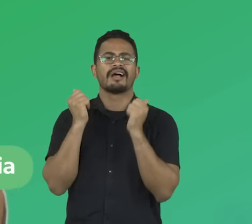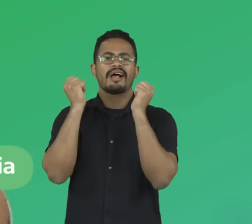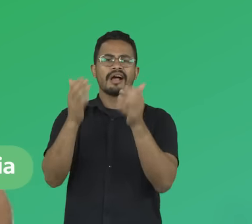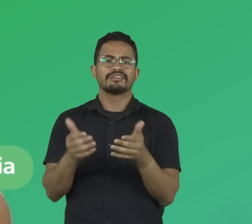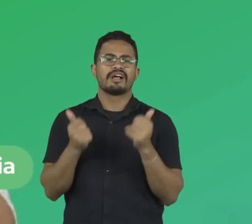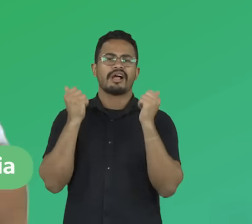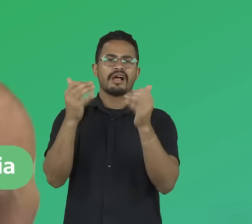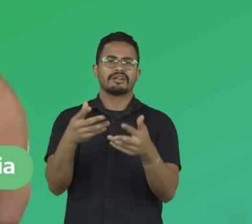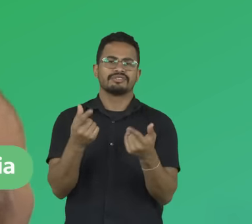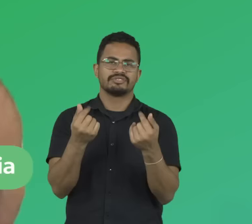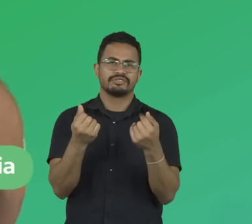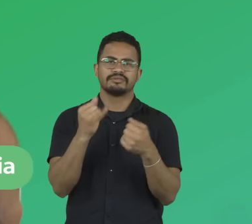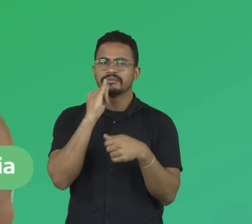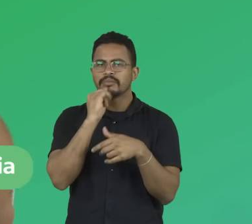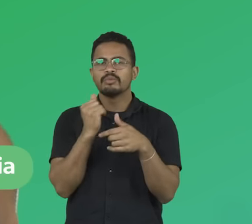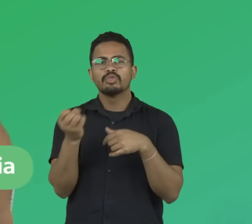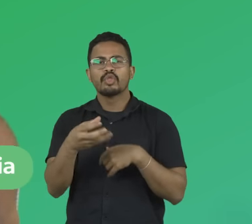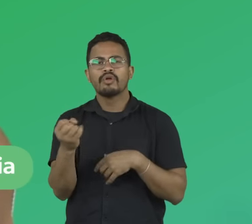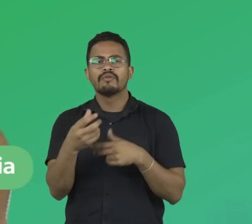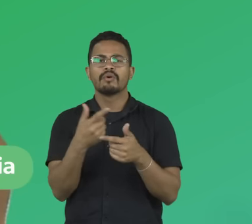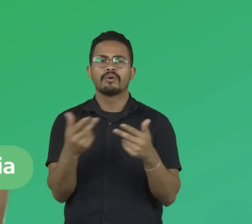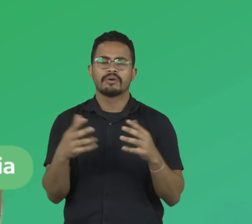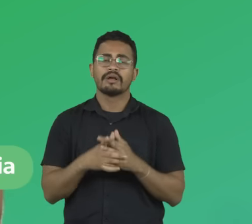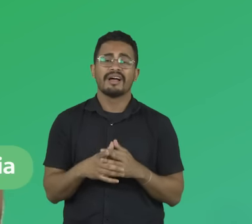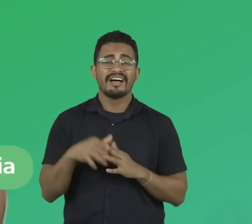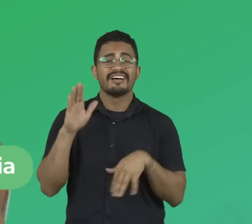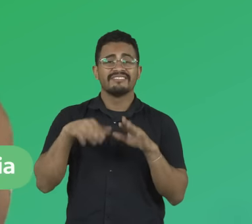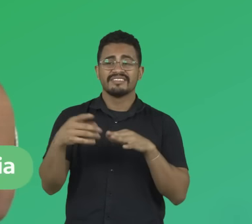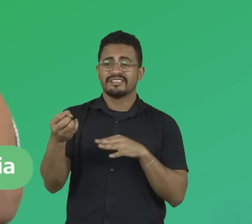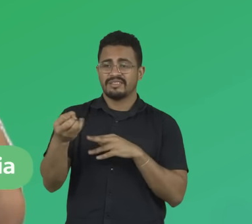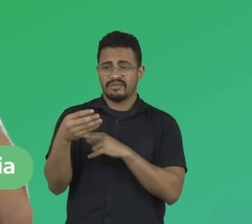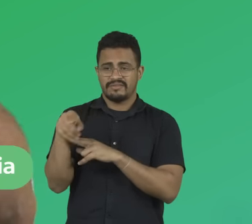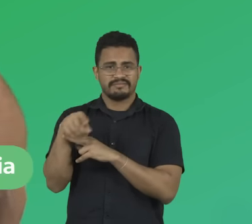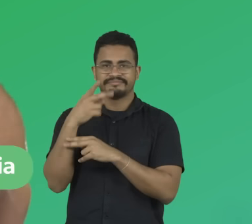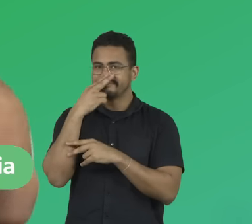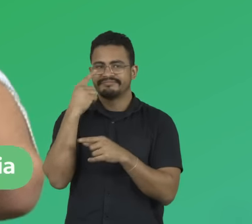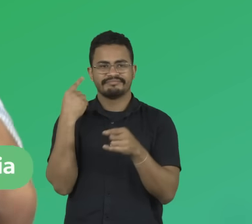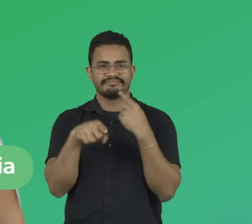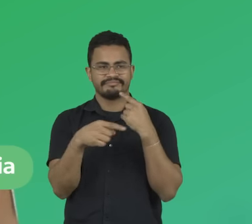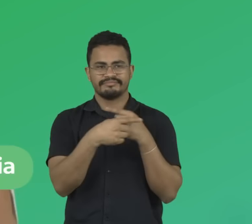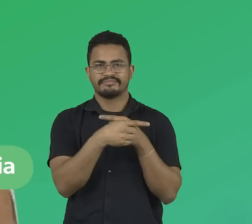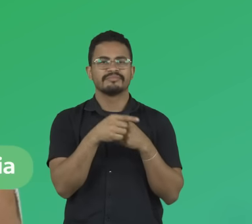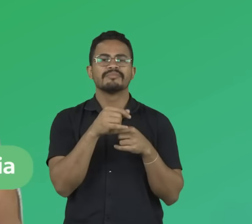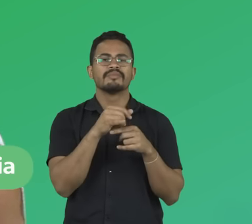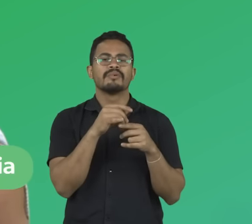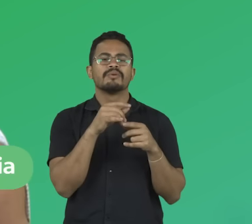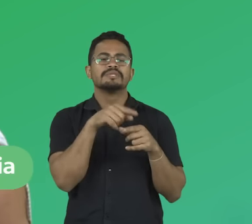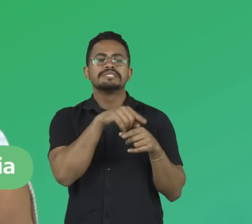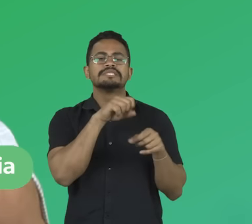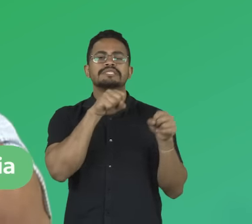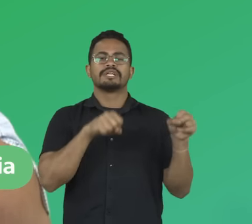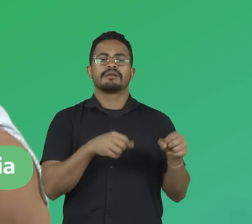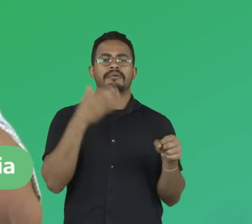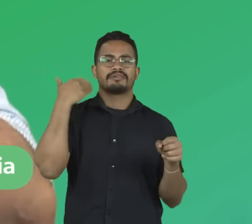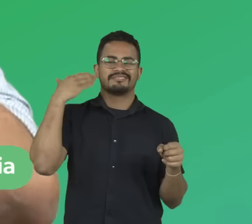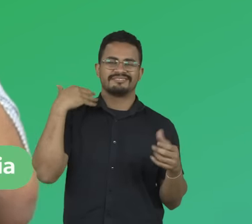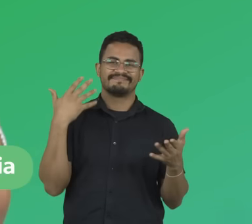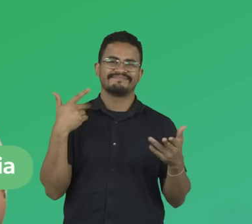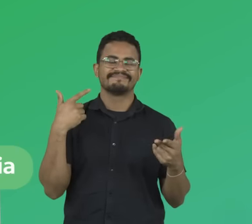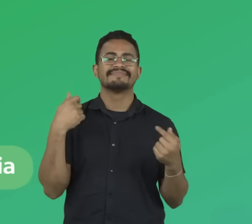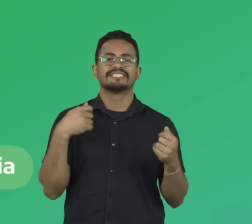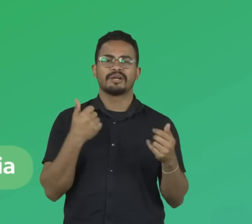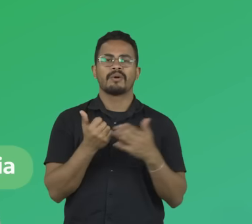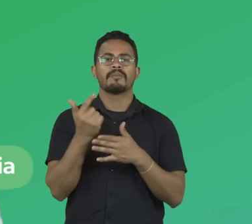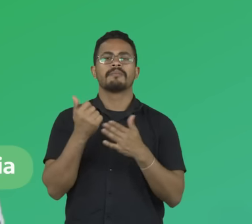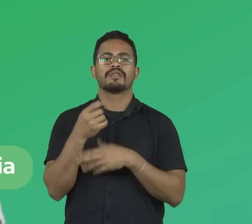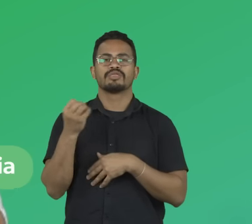comprando peças novas, e muitas vezes essas peças não são compatíveis com as placas ou sistemas anteriores, e aí você tem que comprar sistemas